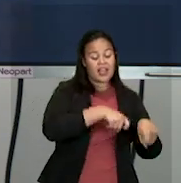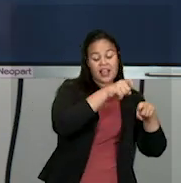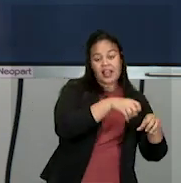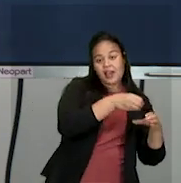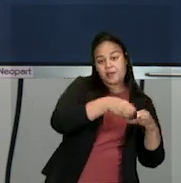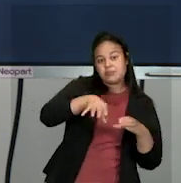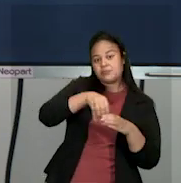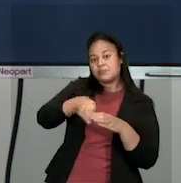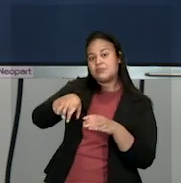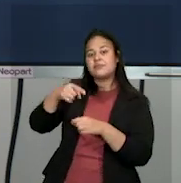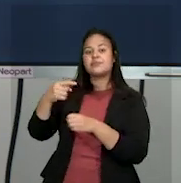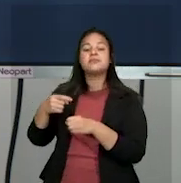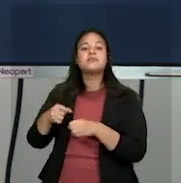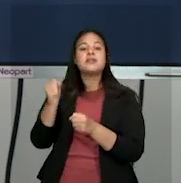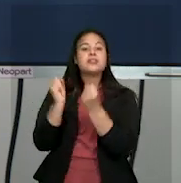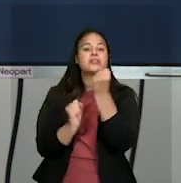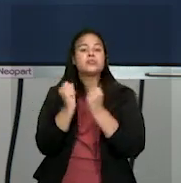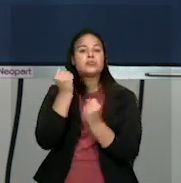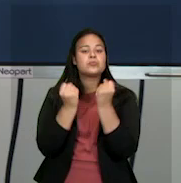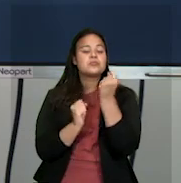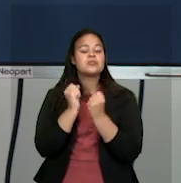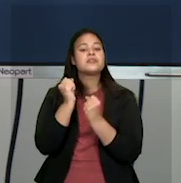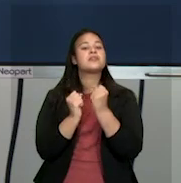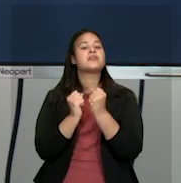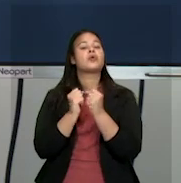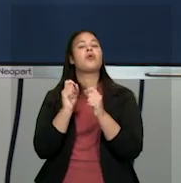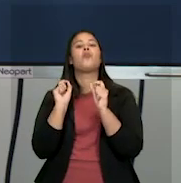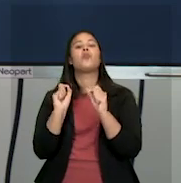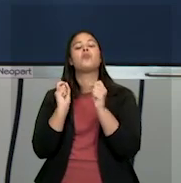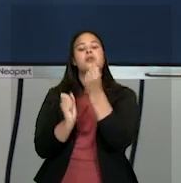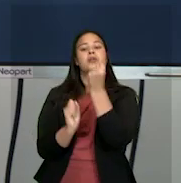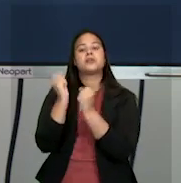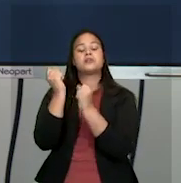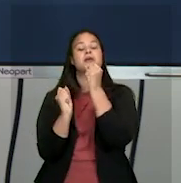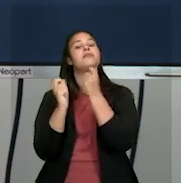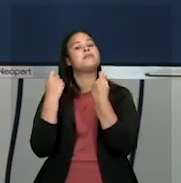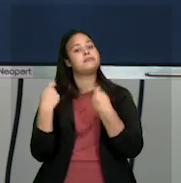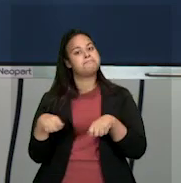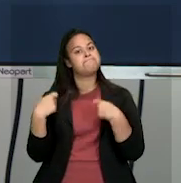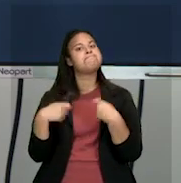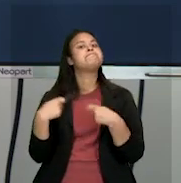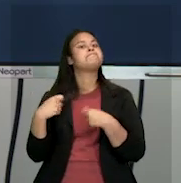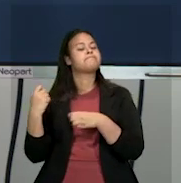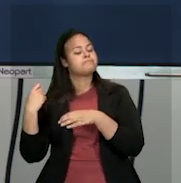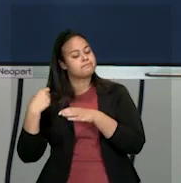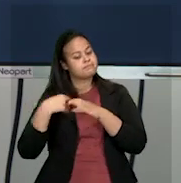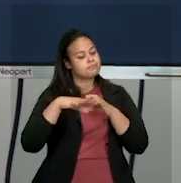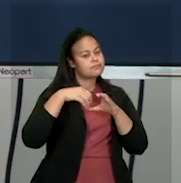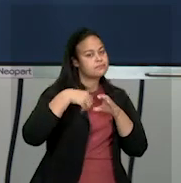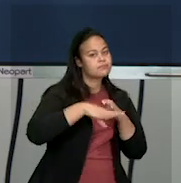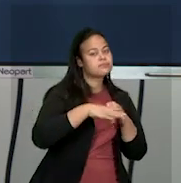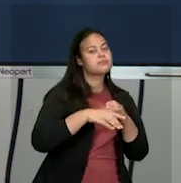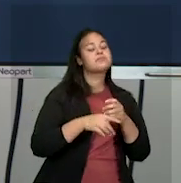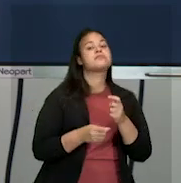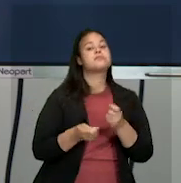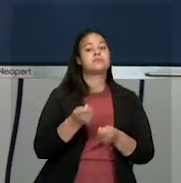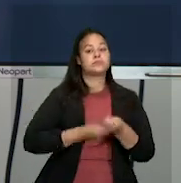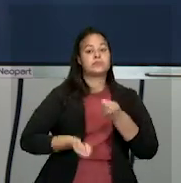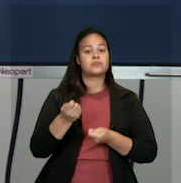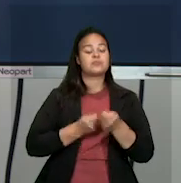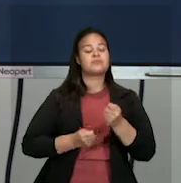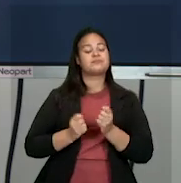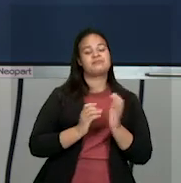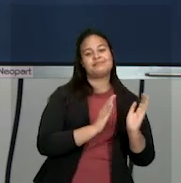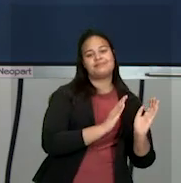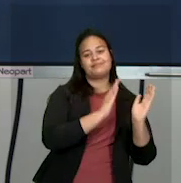ser transportado para a indústria. O que foi produzido na indústria precisa ser transportado para o comércio e